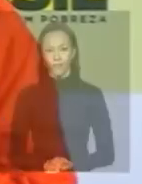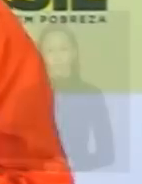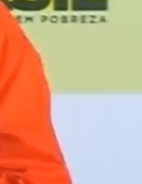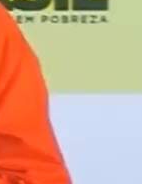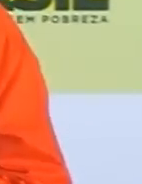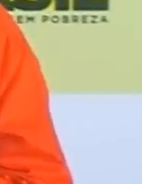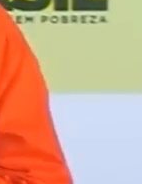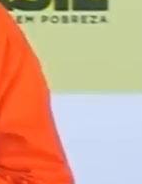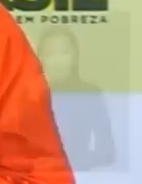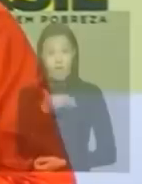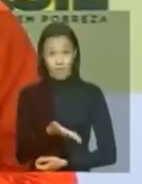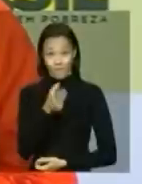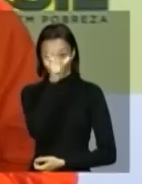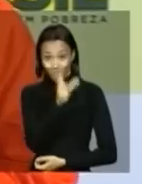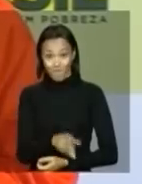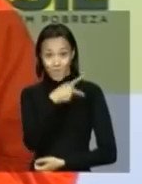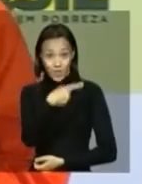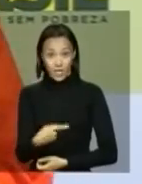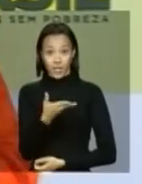Esse brasileiro